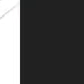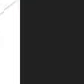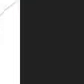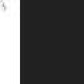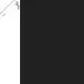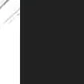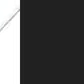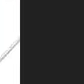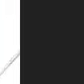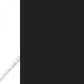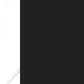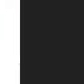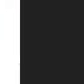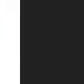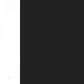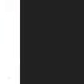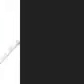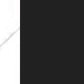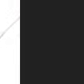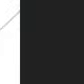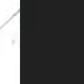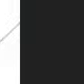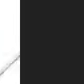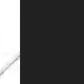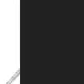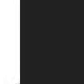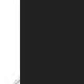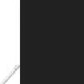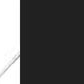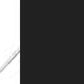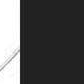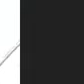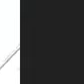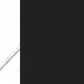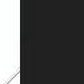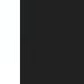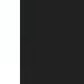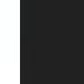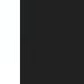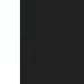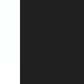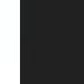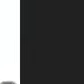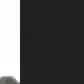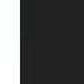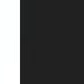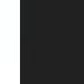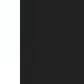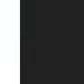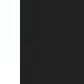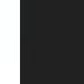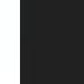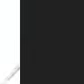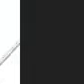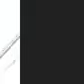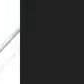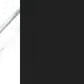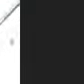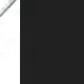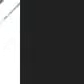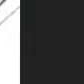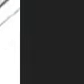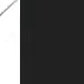do nosso sindicato, discutindo algumas estratégias. E é bem importante até já começar a conversar com os companheiros,